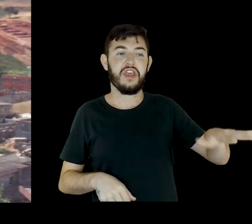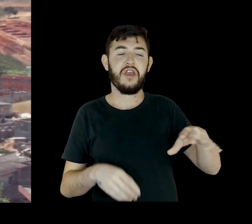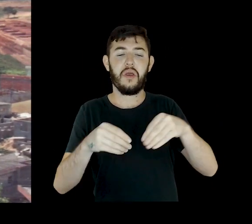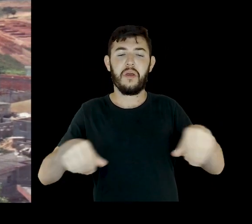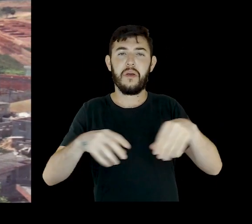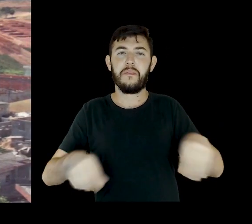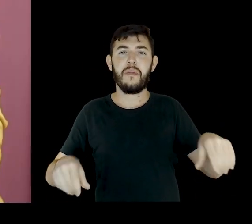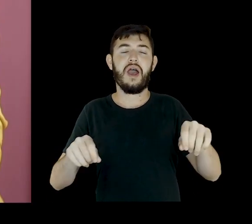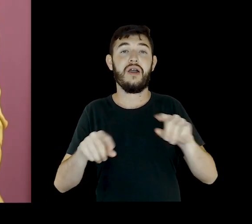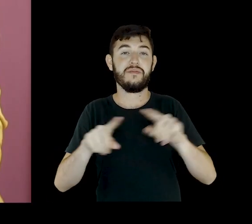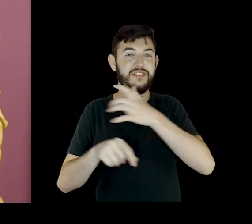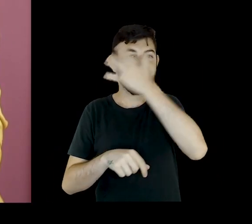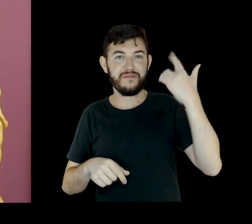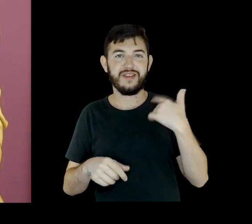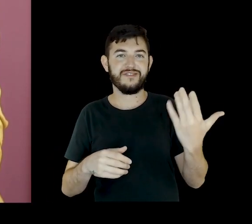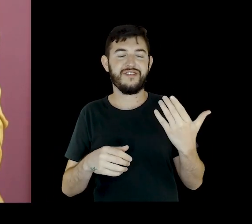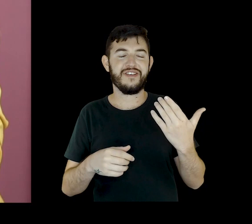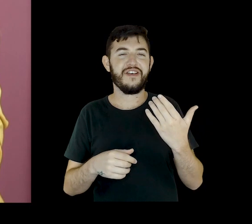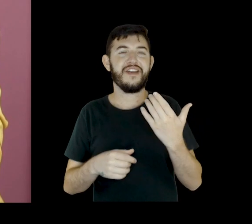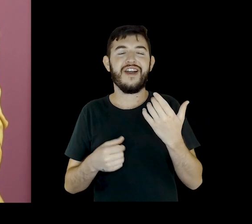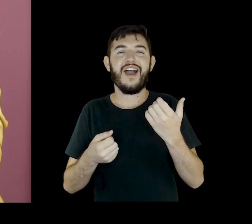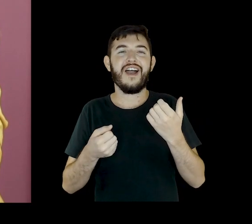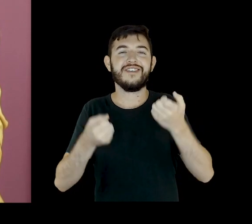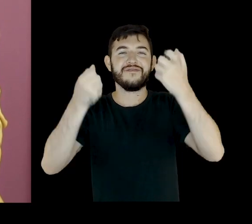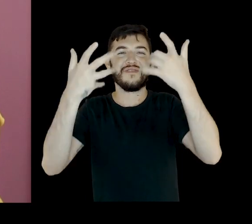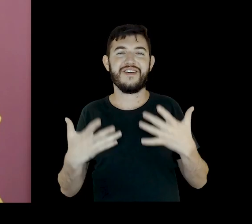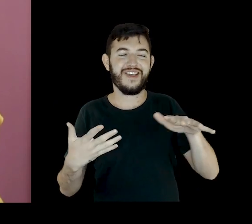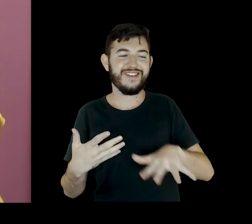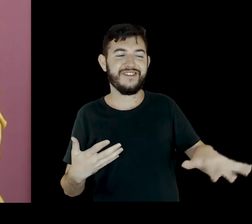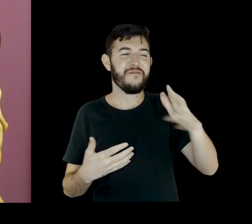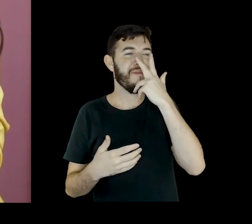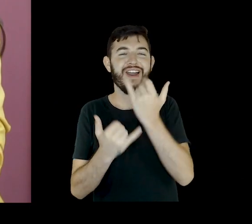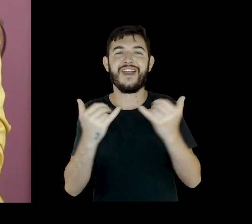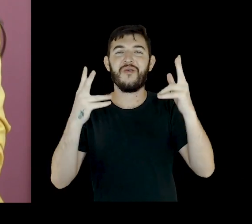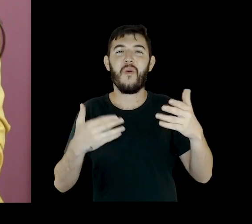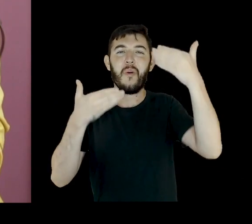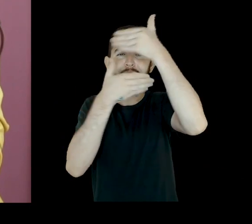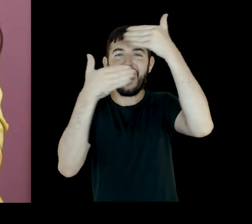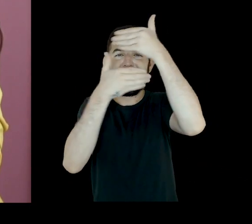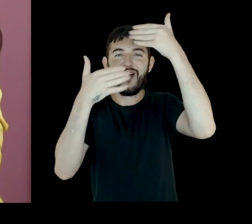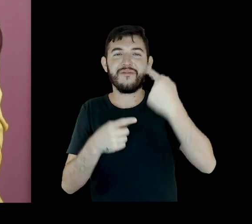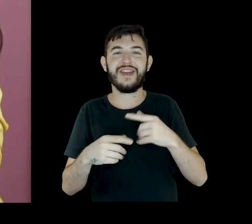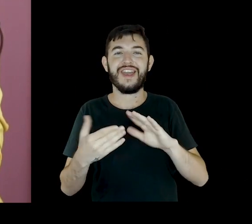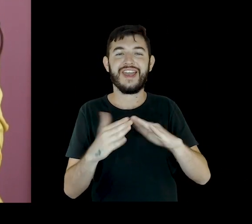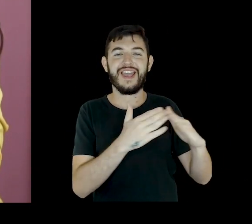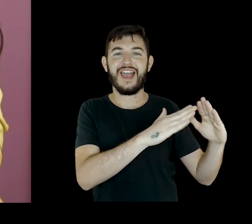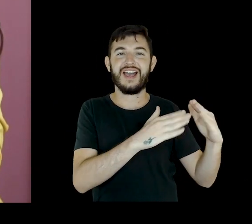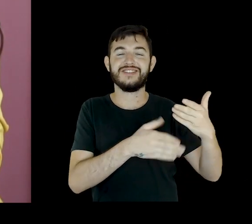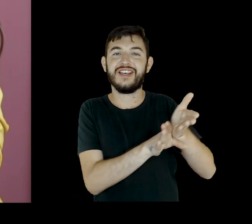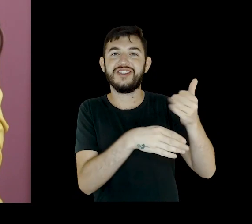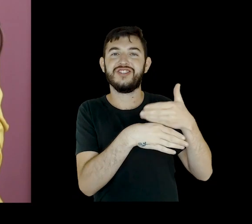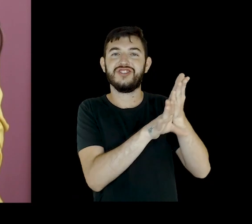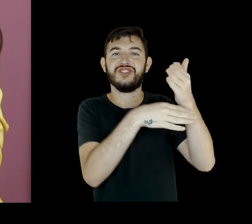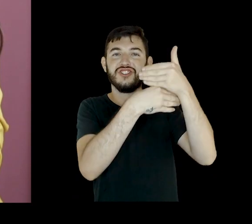barro. E os pessoais falavam assim, que lá chamava Marrocos, lembra disso? Chamava o Recanto de Marrocos, que parecia o Marrocos, pelas casinhas